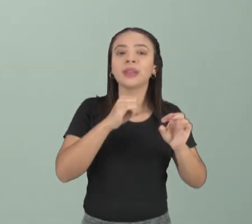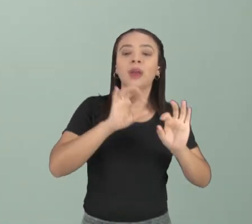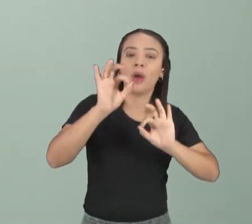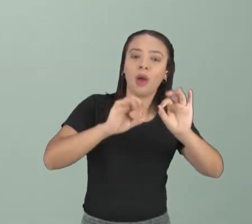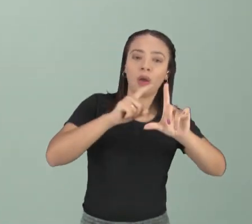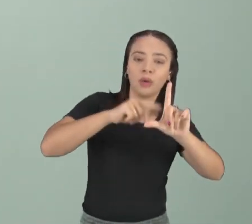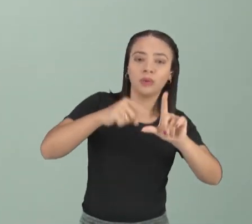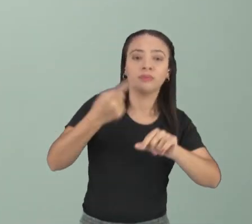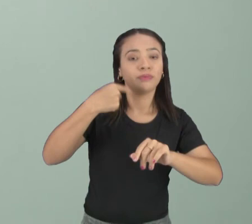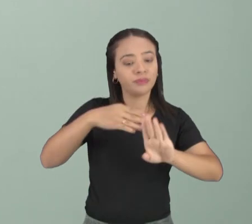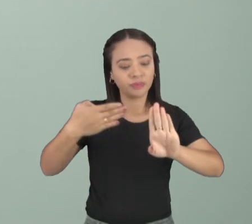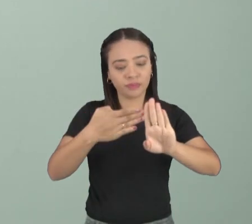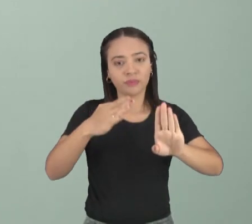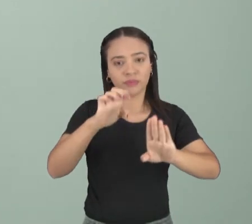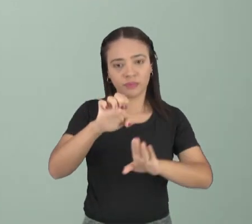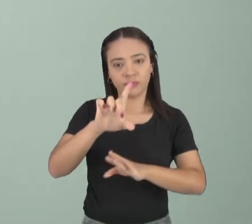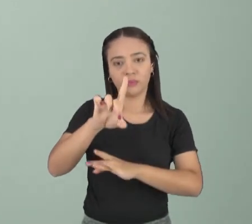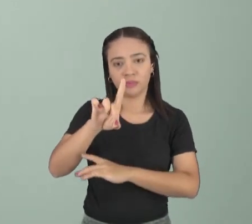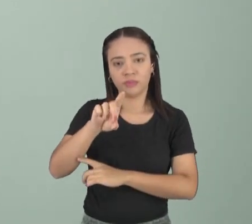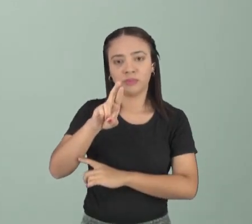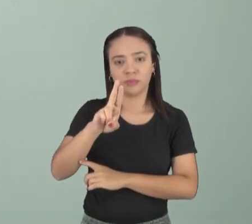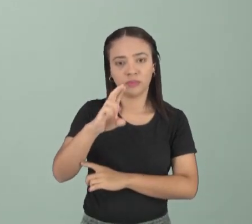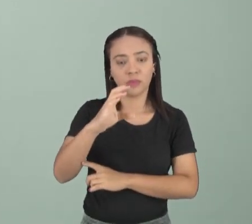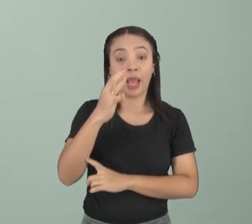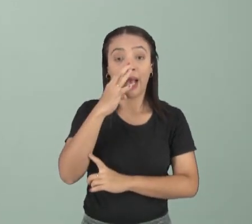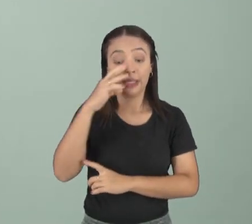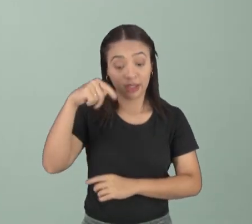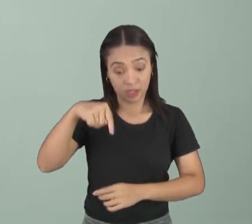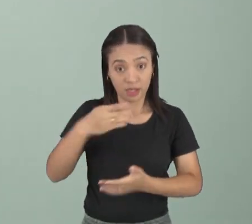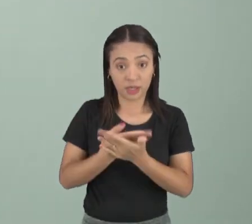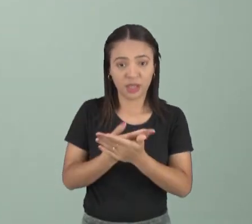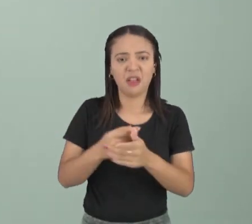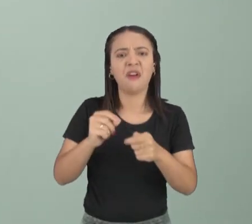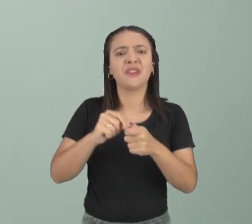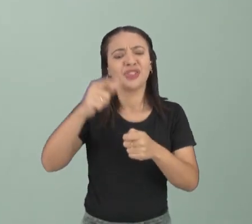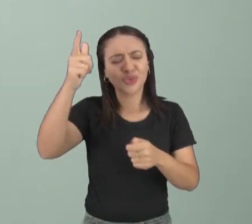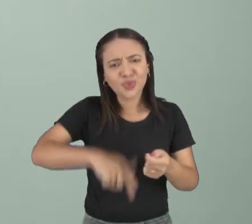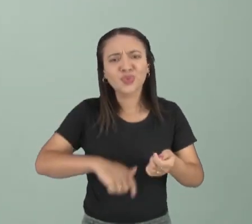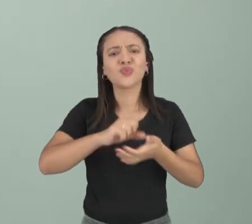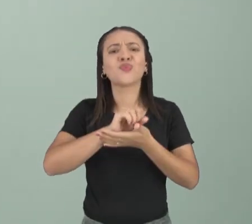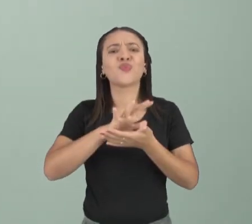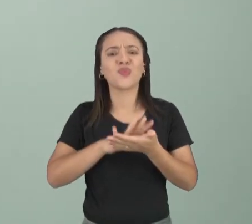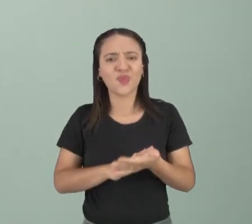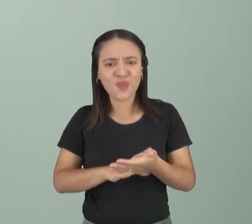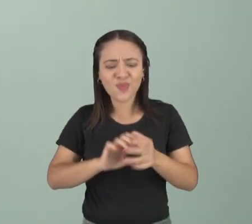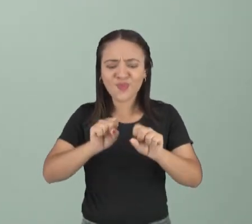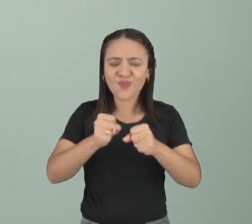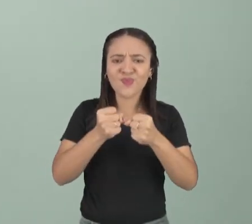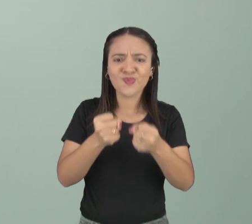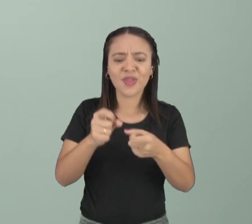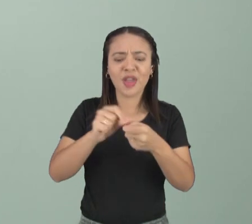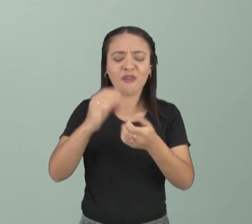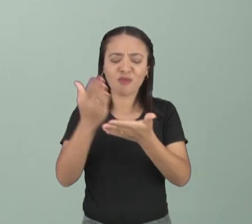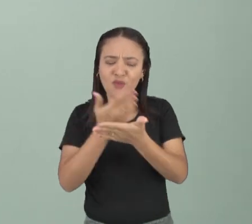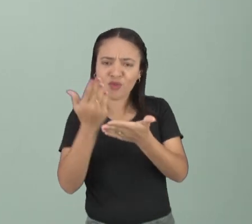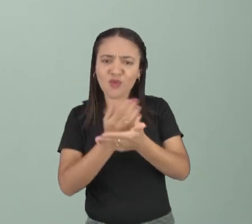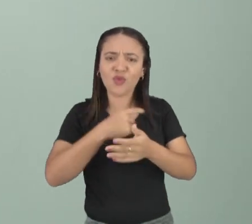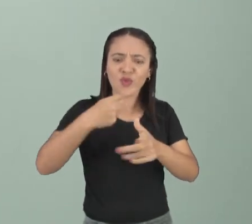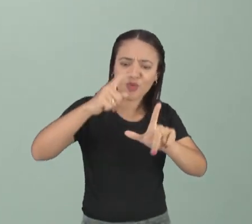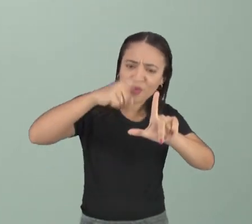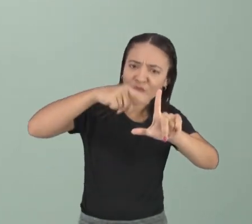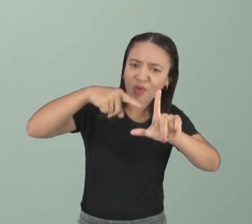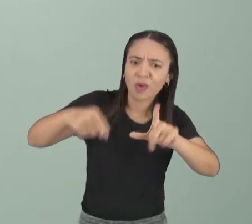Depois, vai lá na plataforma da Secretaria, assista essa aula novamente, refaça as questões, faça no seu caderno esses gráficos